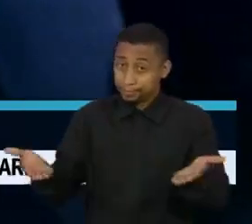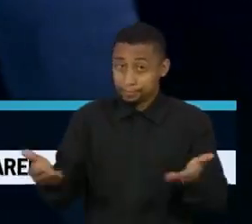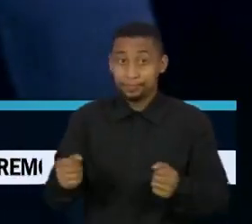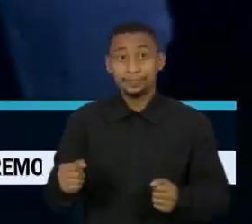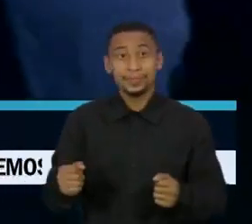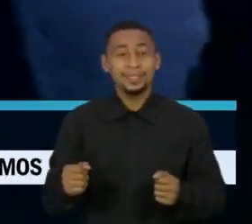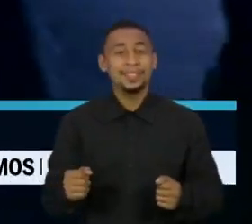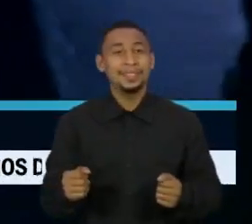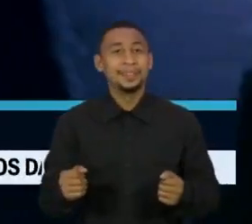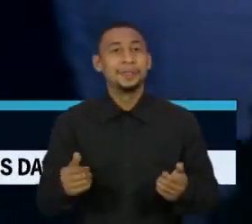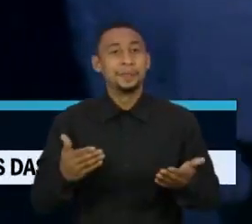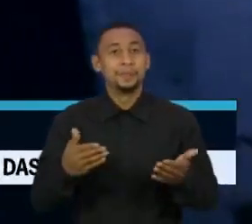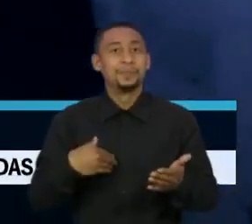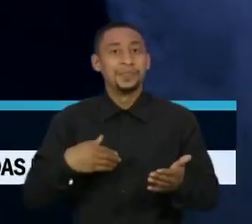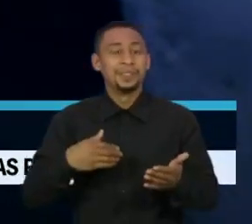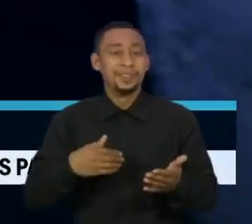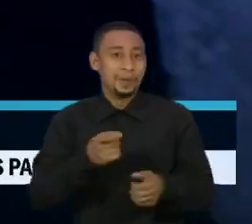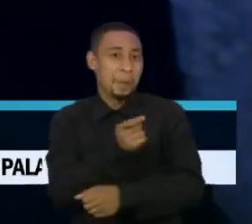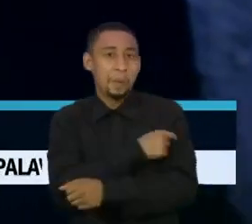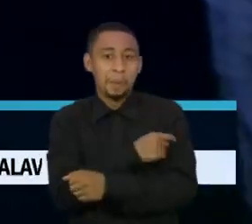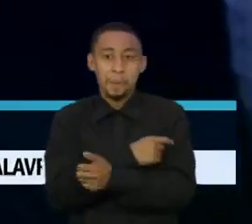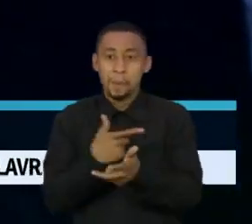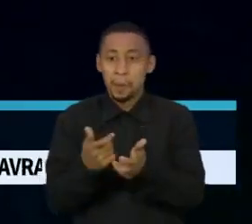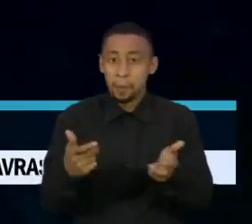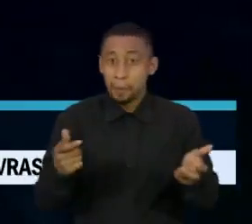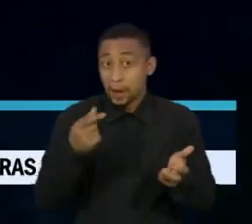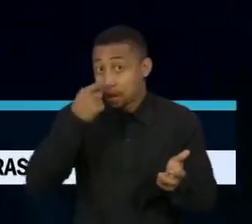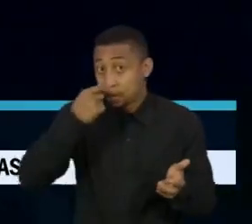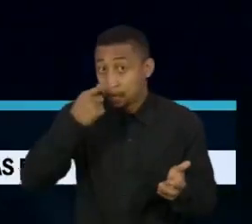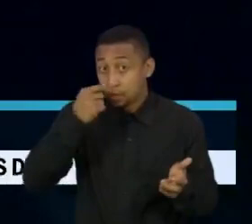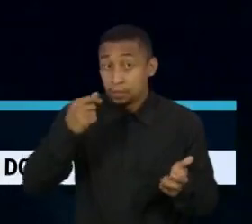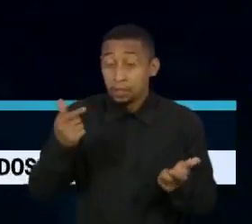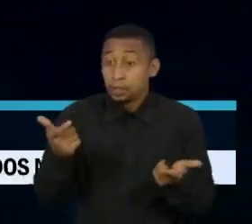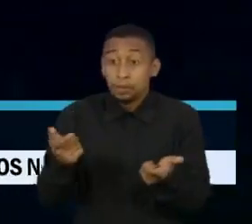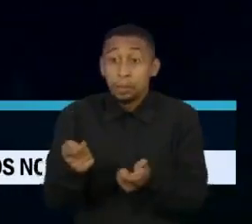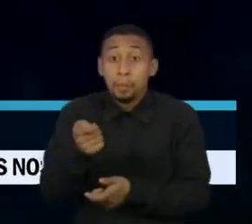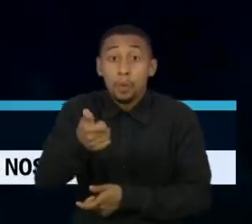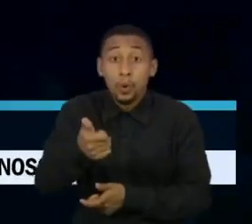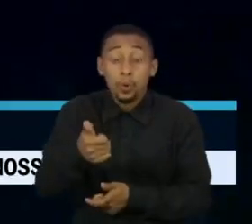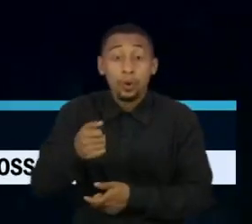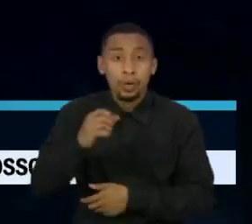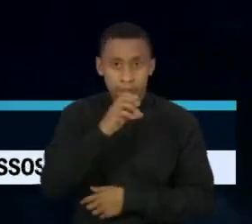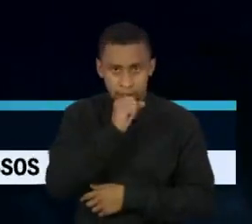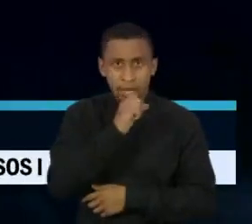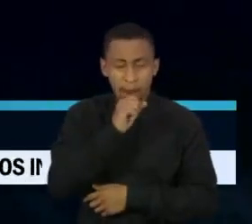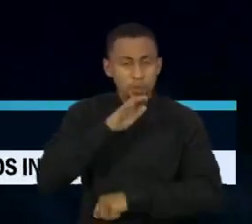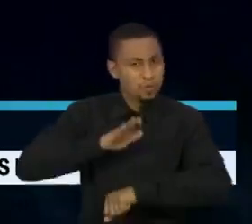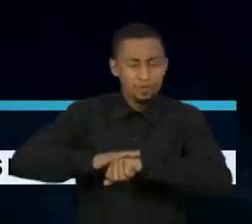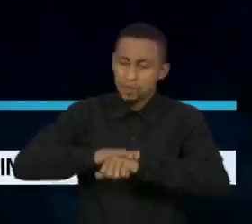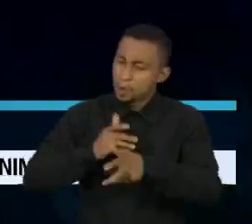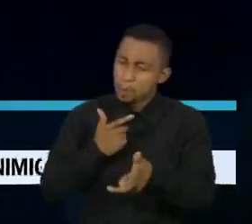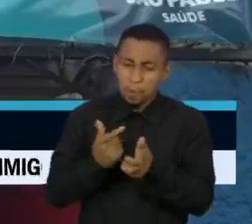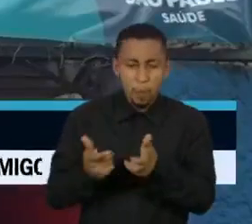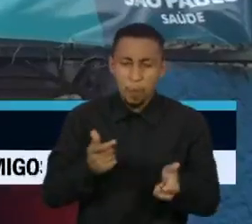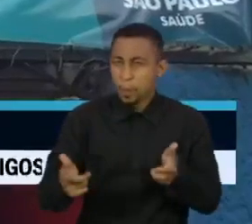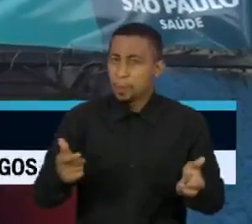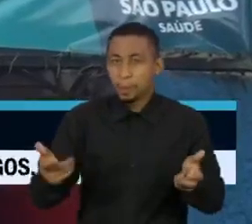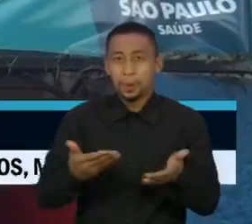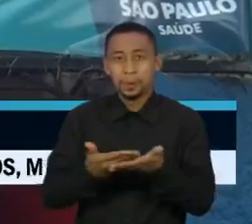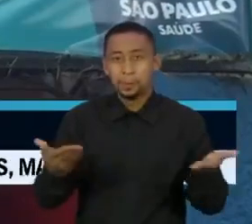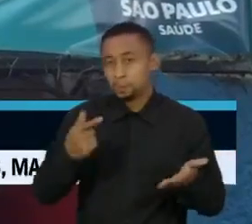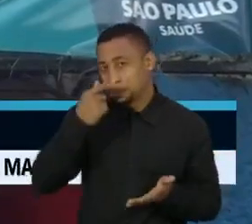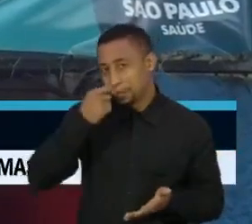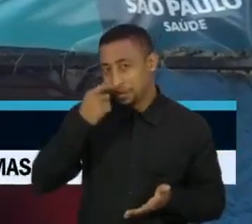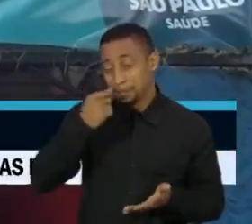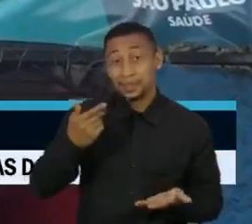causa da baixa adesão à campanha de vacinação contra a gripe, vários municípios realizaram neste sábado o dia D da imunização. Em